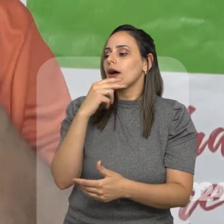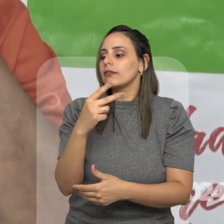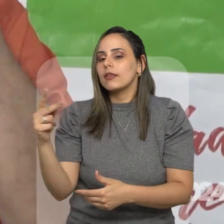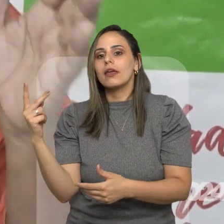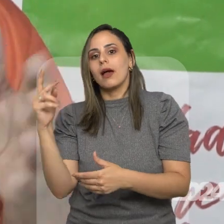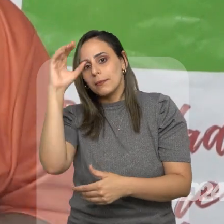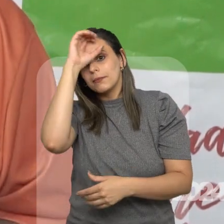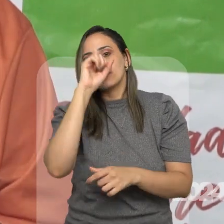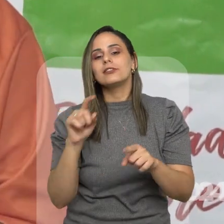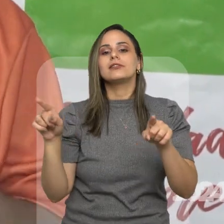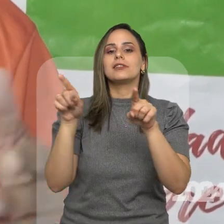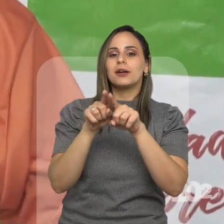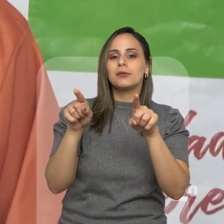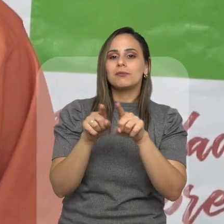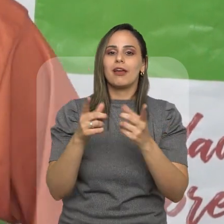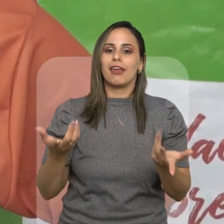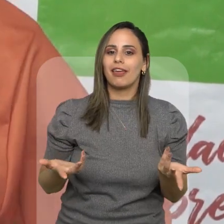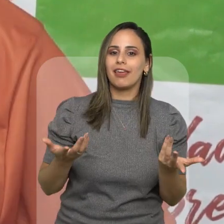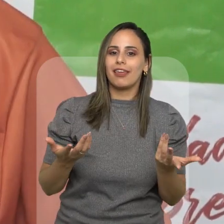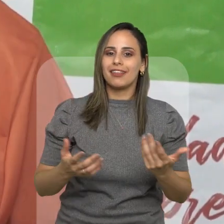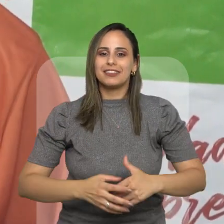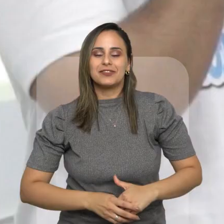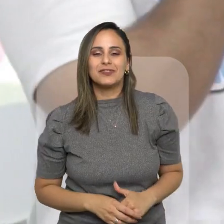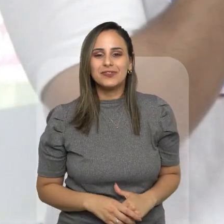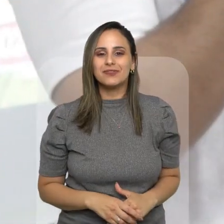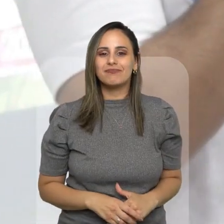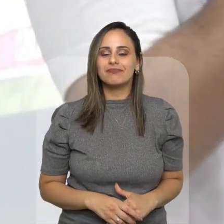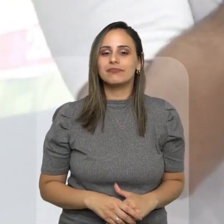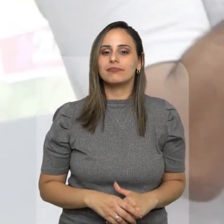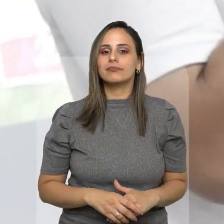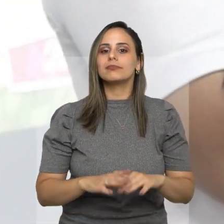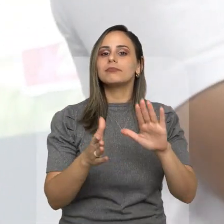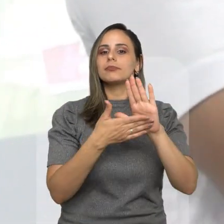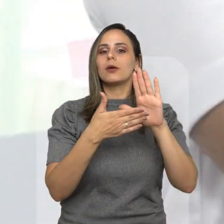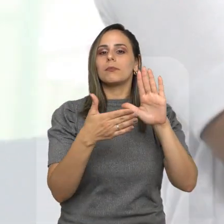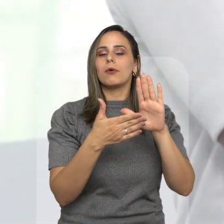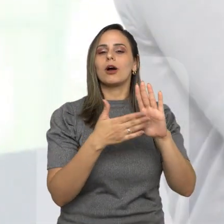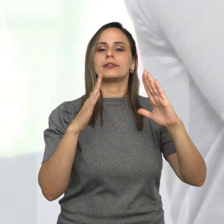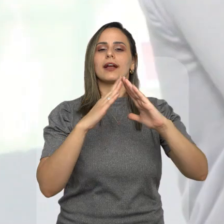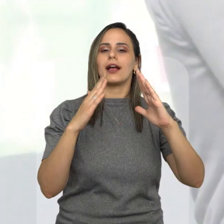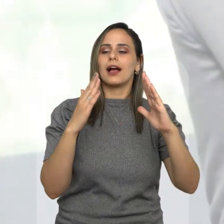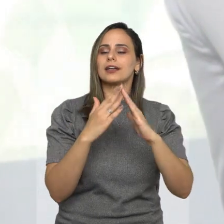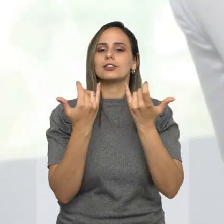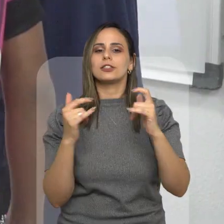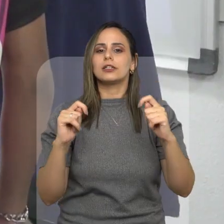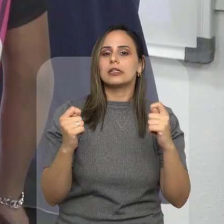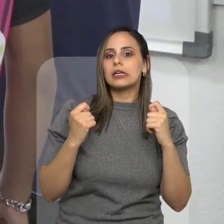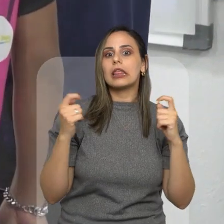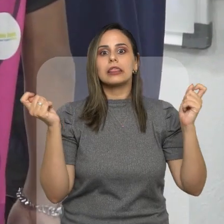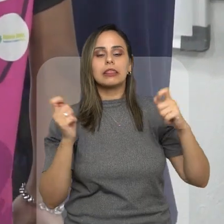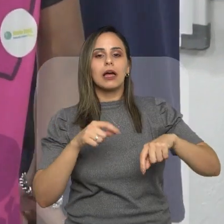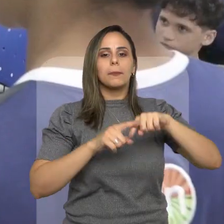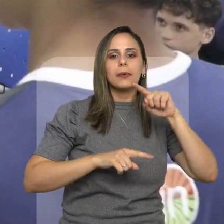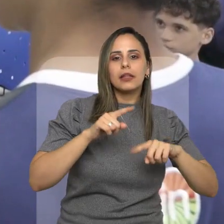para ter uma conscientização, porque o meio ambiente, ele necessita disso. Como é que eu posso diminuir o gasto de uma casa mudando